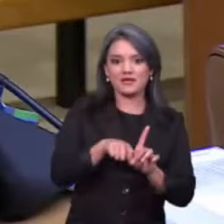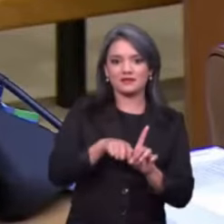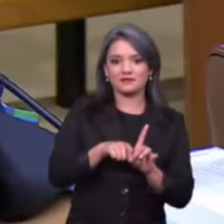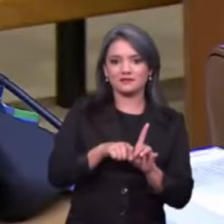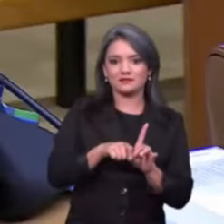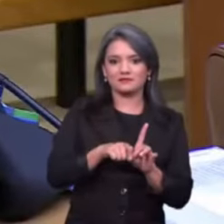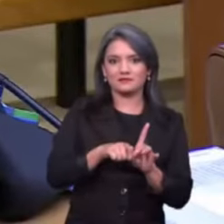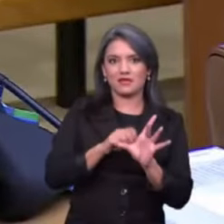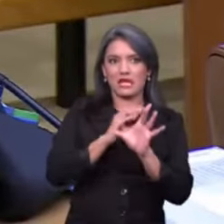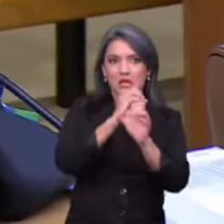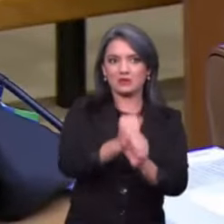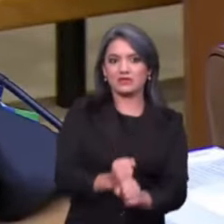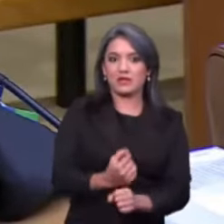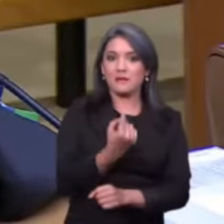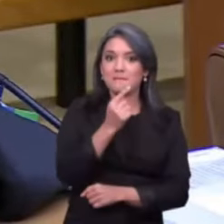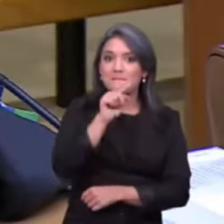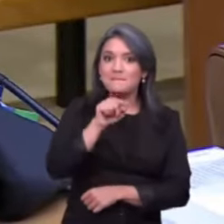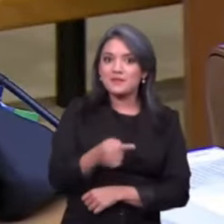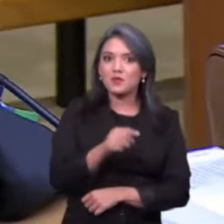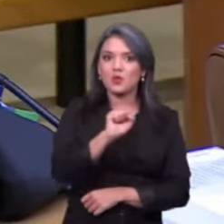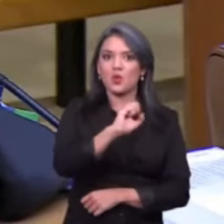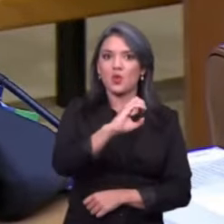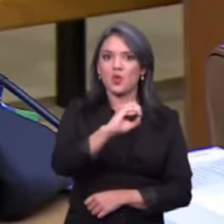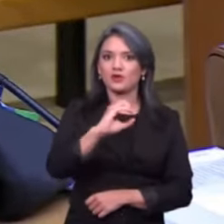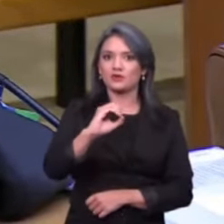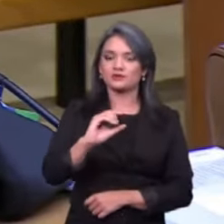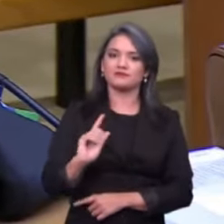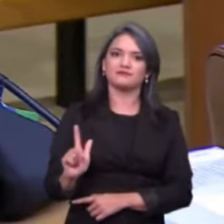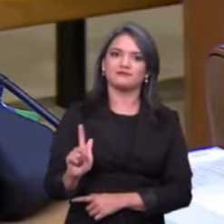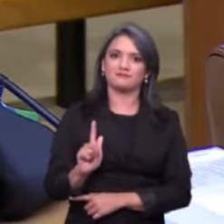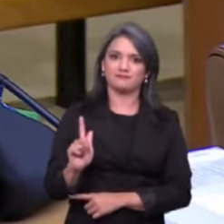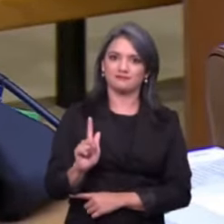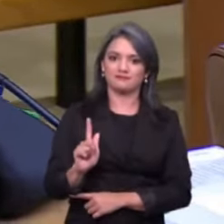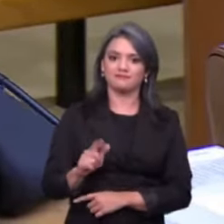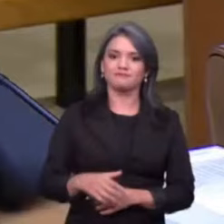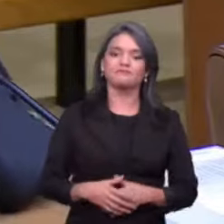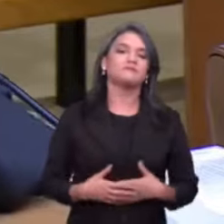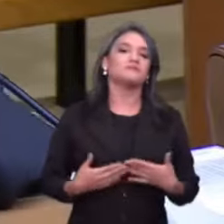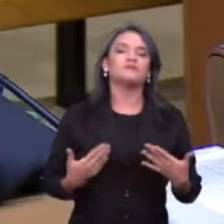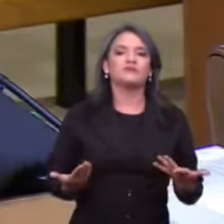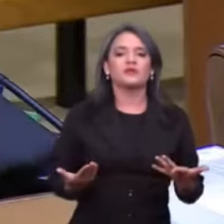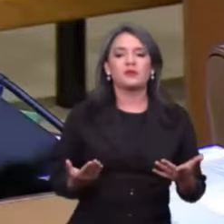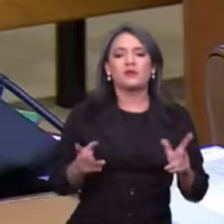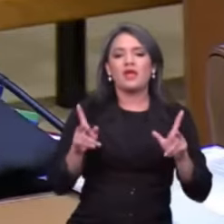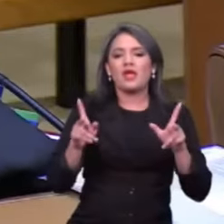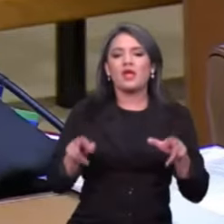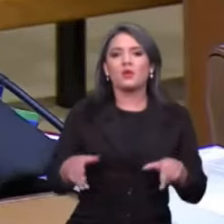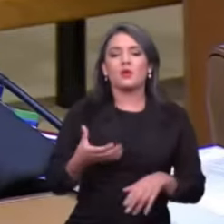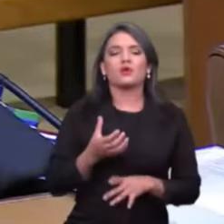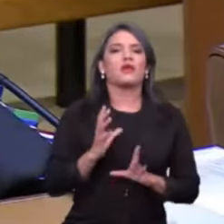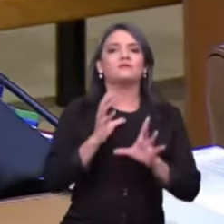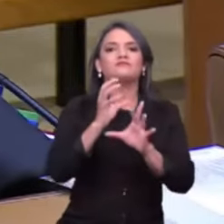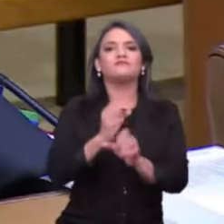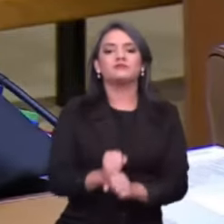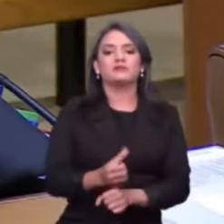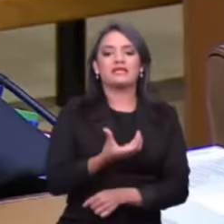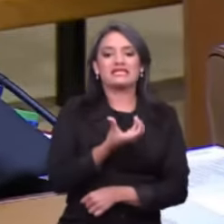1.800 gramas por mês. O que equivaleria a 6.200